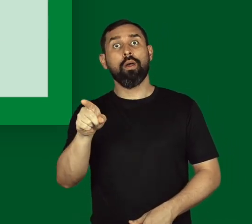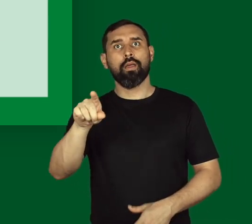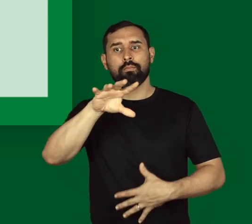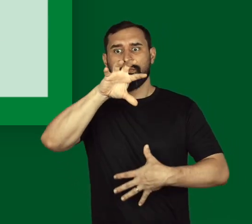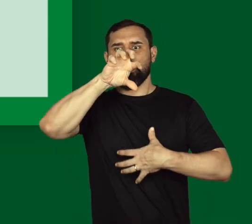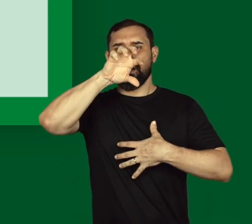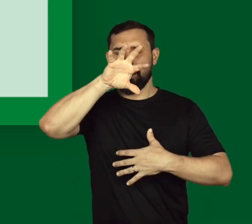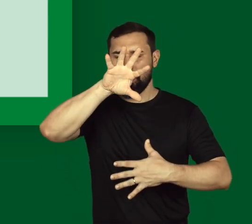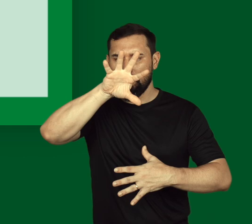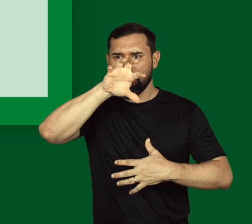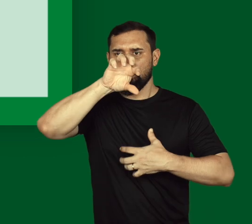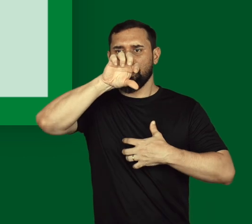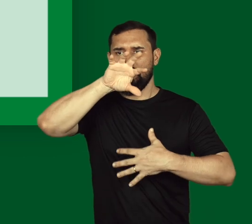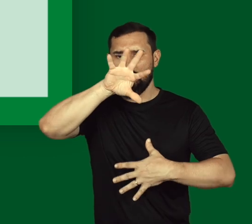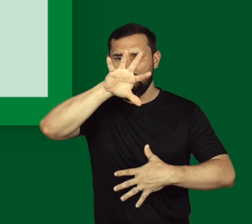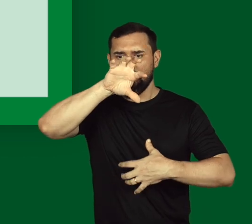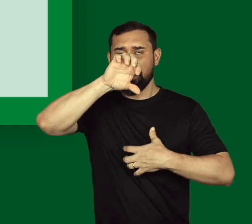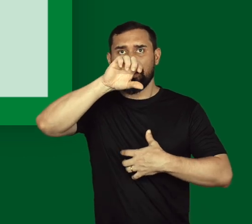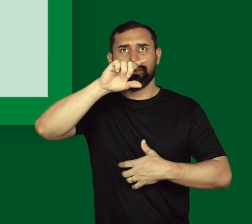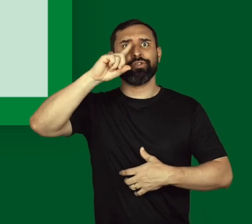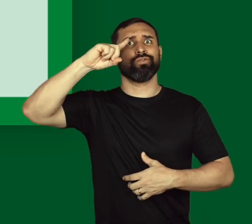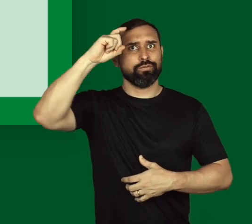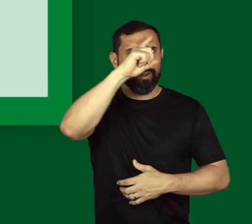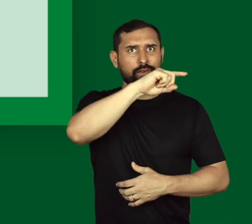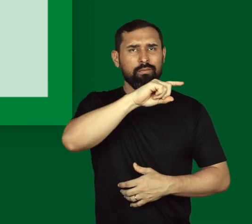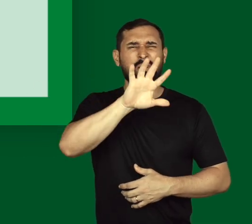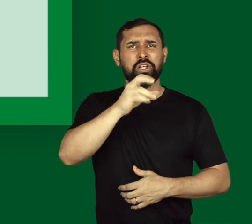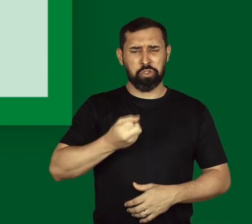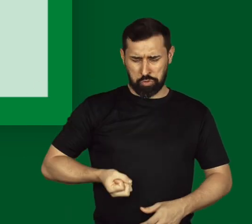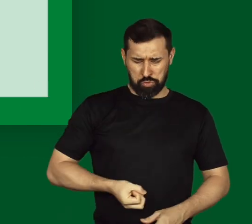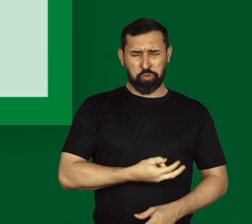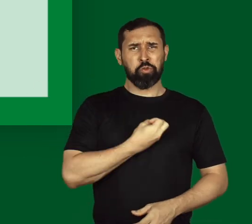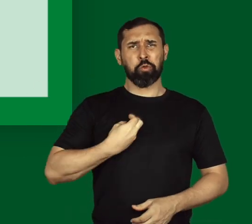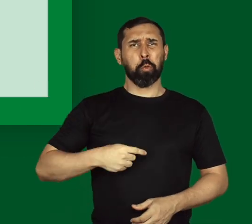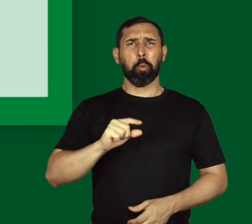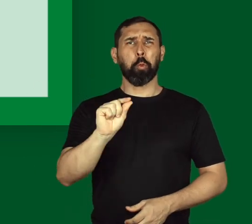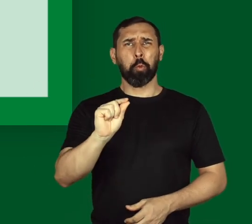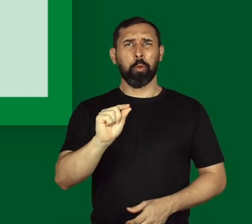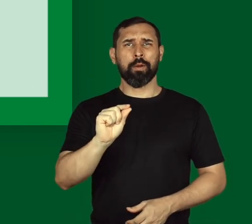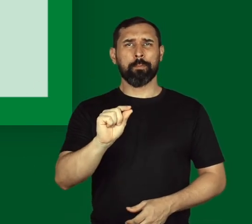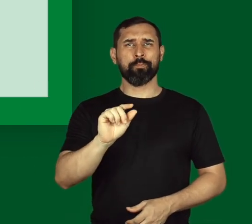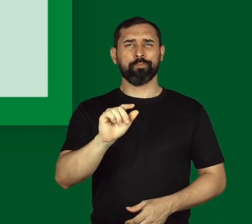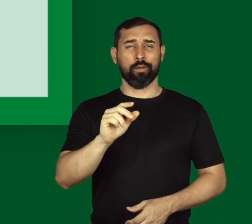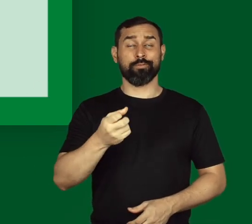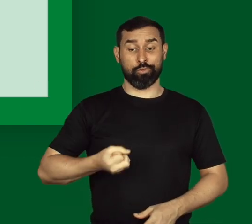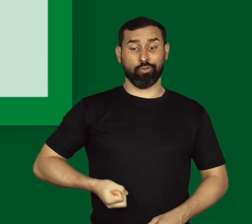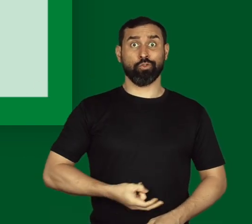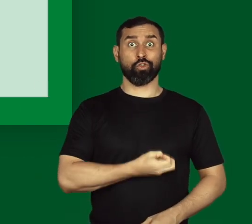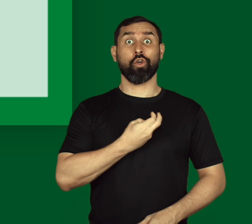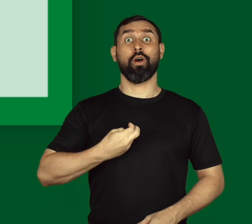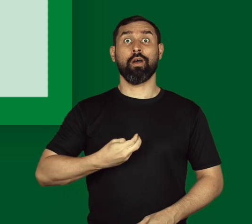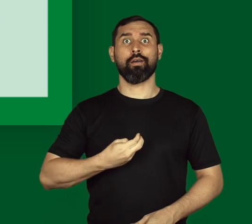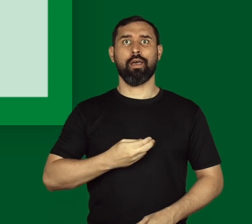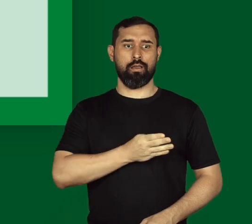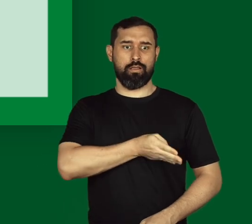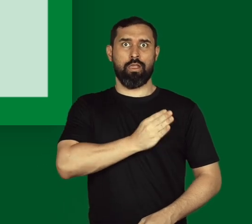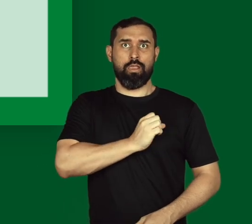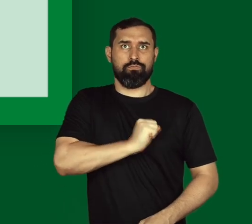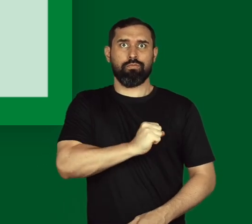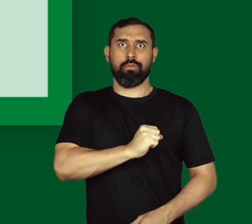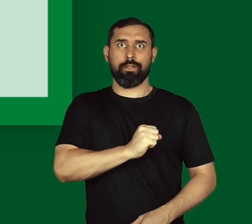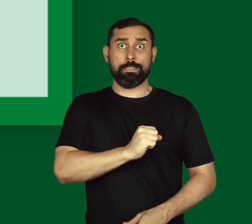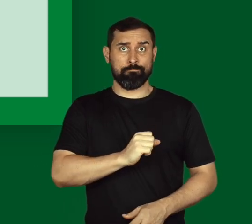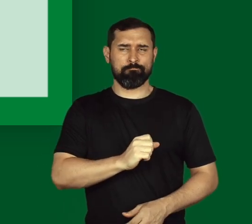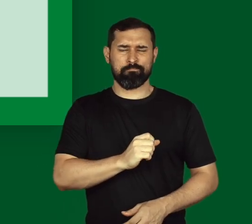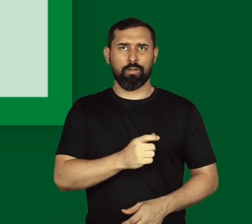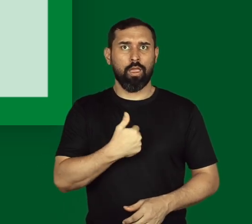respiratório. Que tipo de choque? Então vamos falar um pouco do choque cardiogênico. O que é o choque cardiogênico? Como é que a gente identifica o